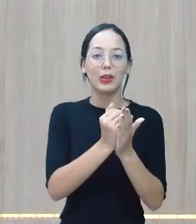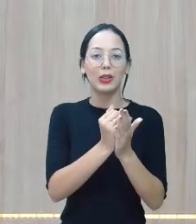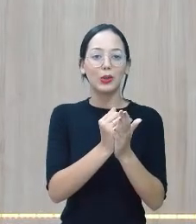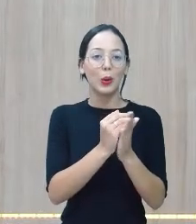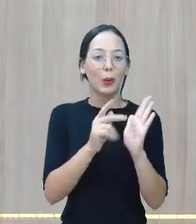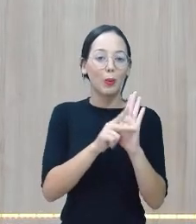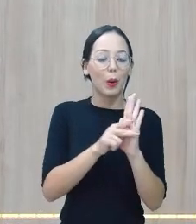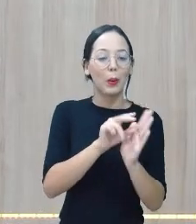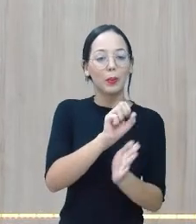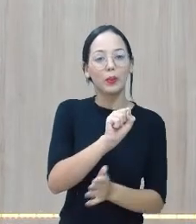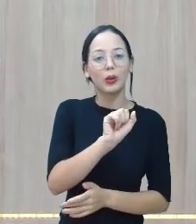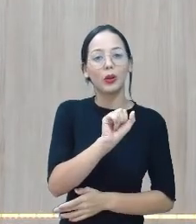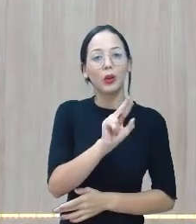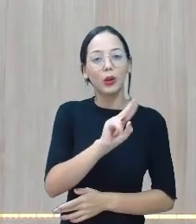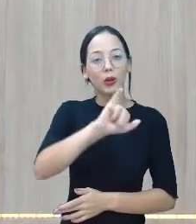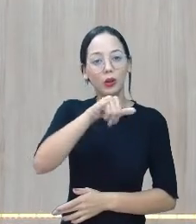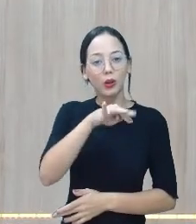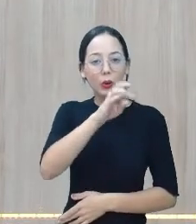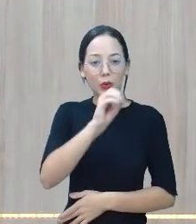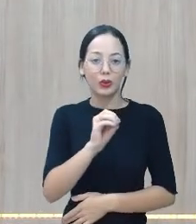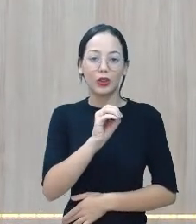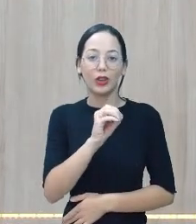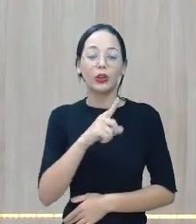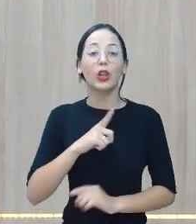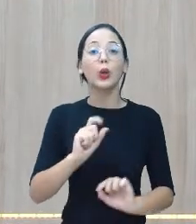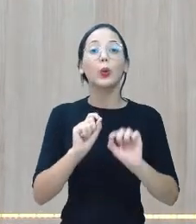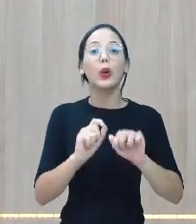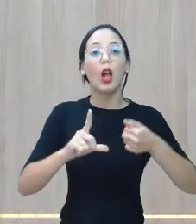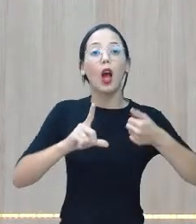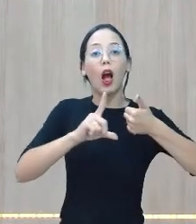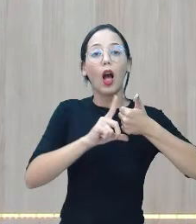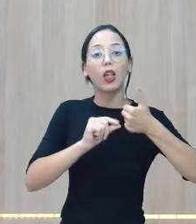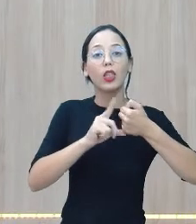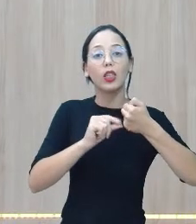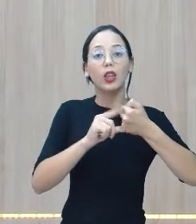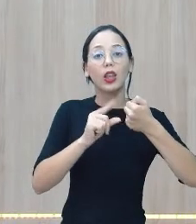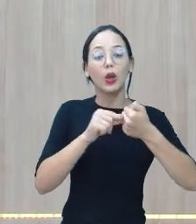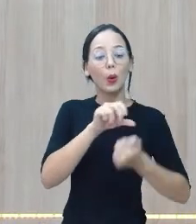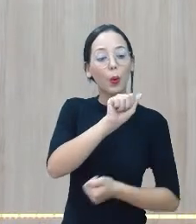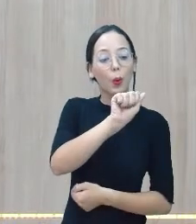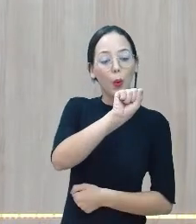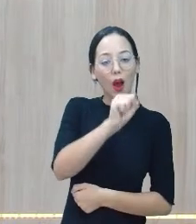o sujeito, não é? Nós temos aqui um artigo, mas